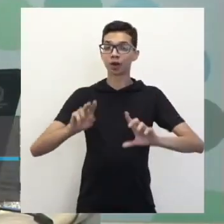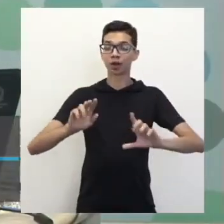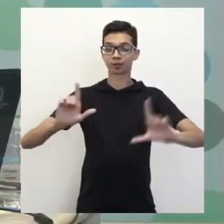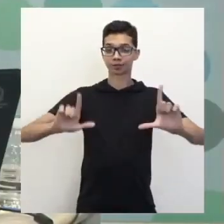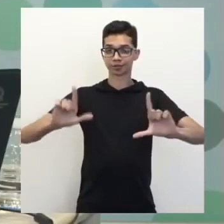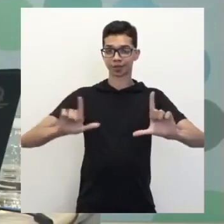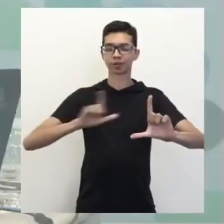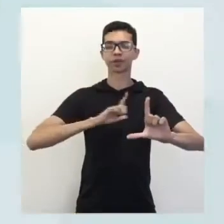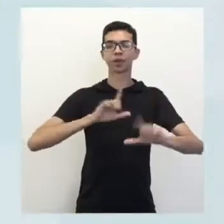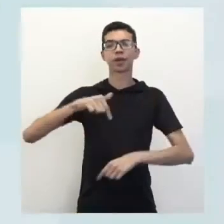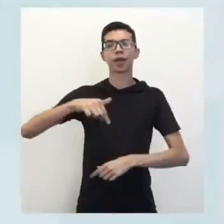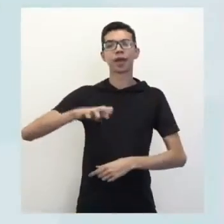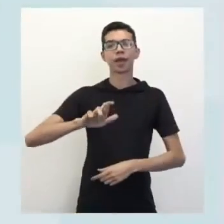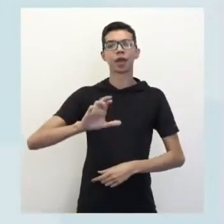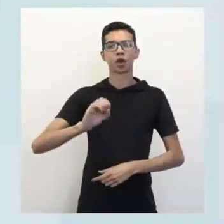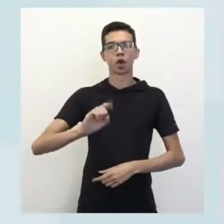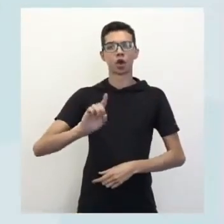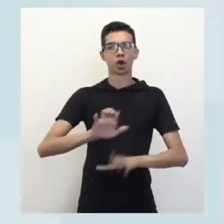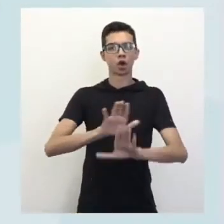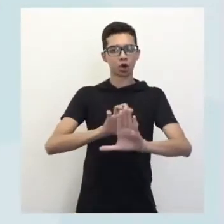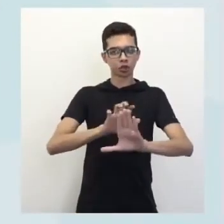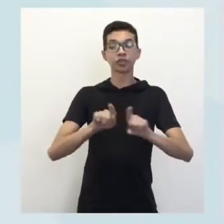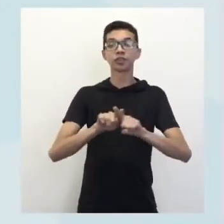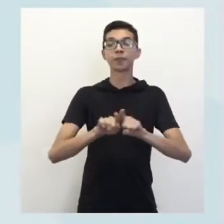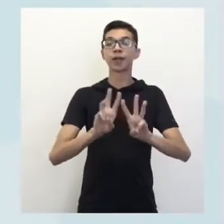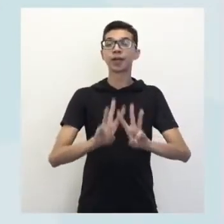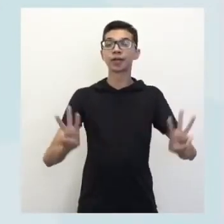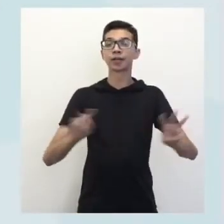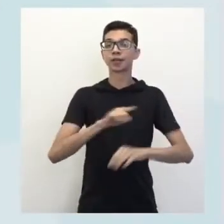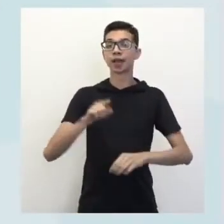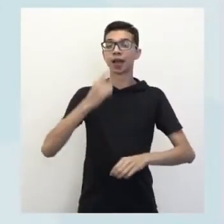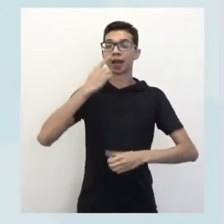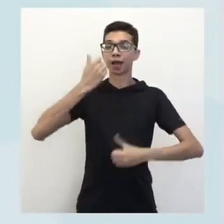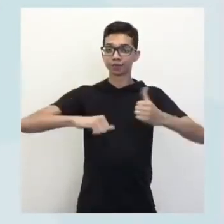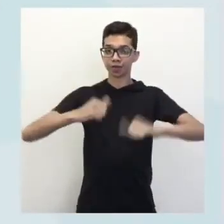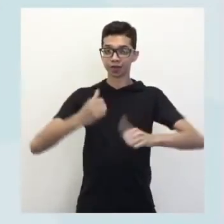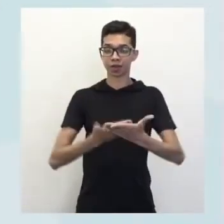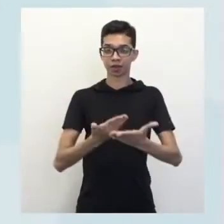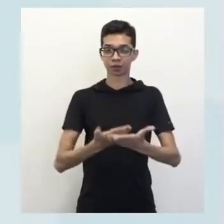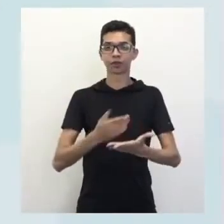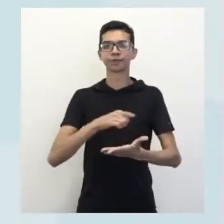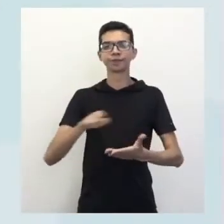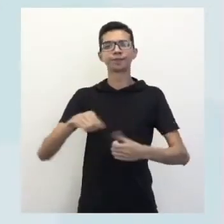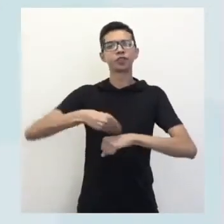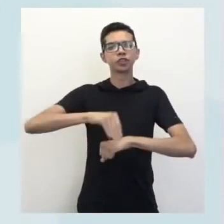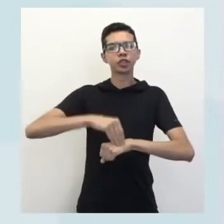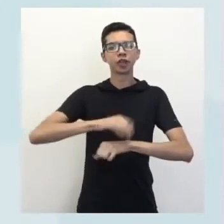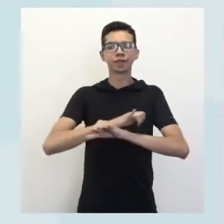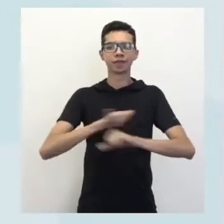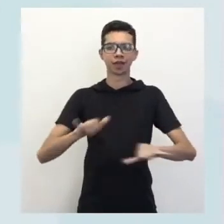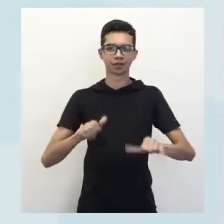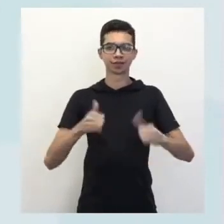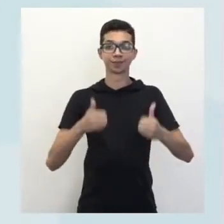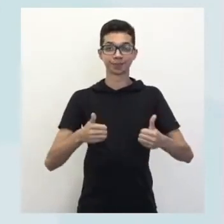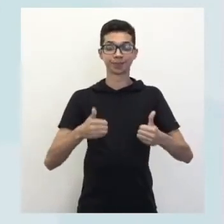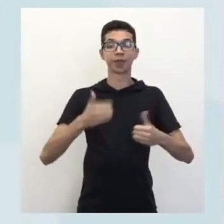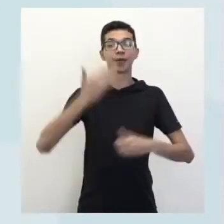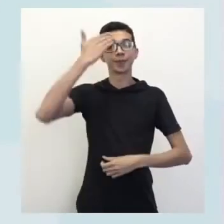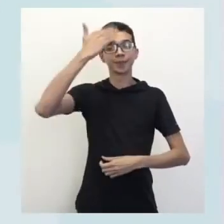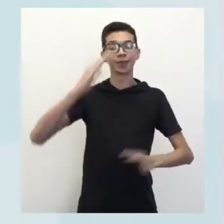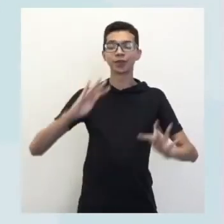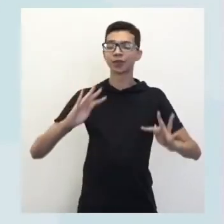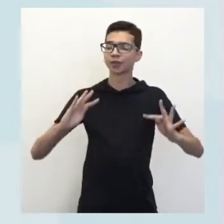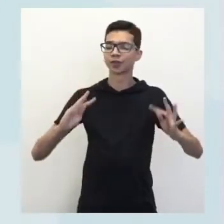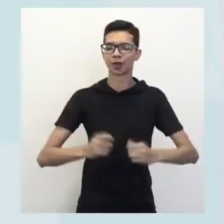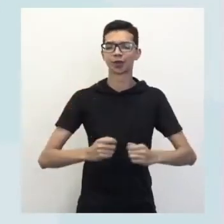QR Code e também o link para que vocês possam avaliar a nossa aula e deixar ali suas sugestões e comentários. Muito obrigada a todos, a